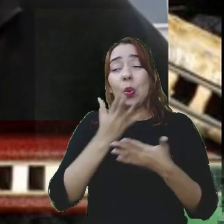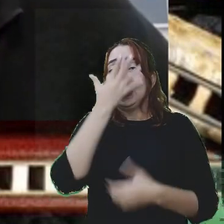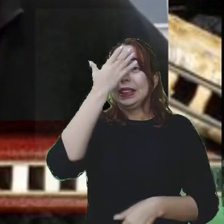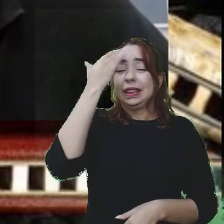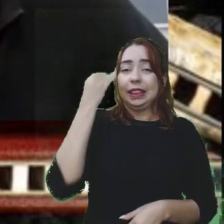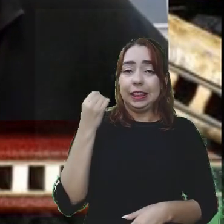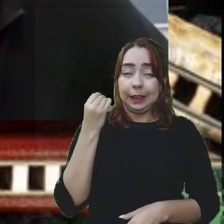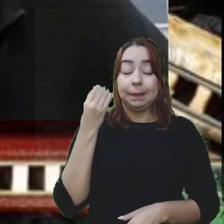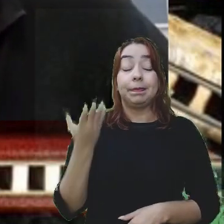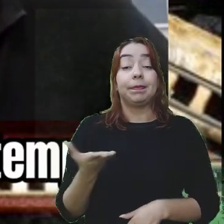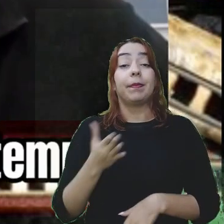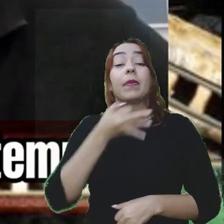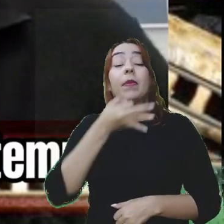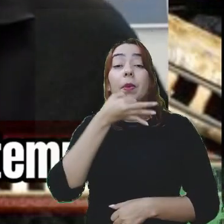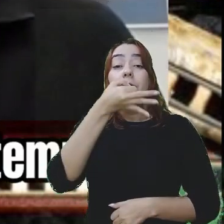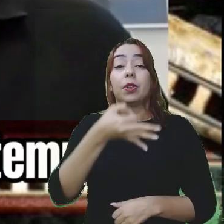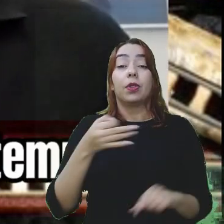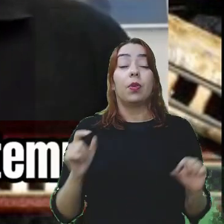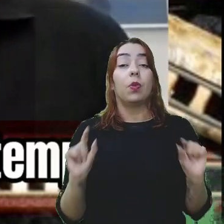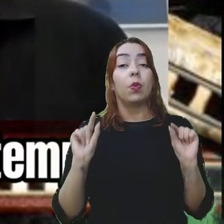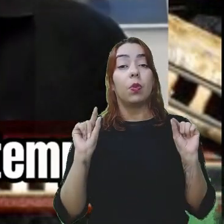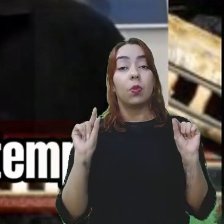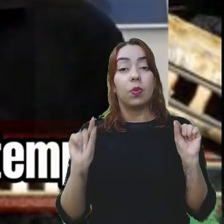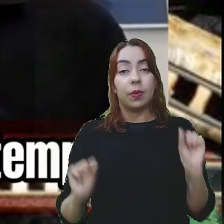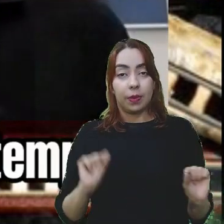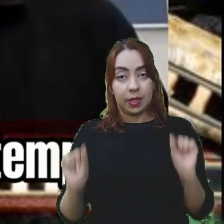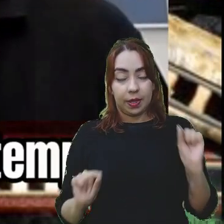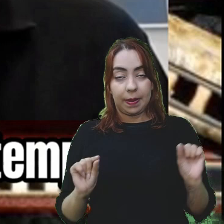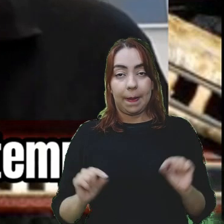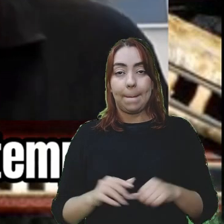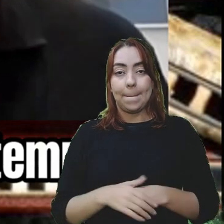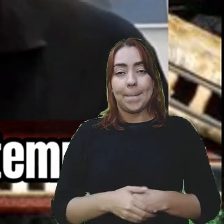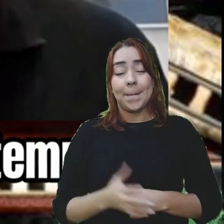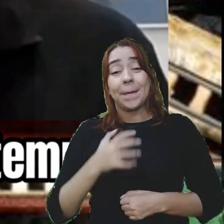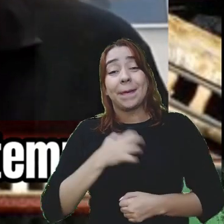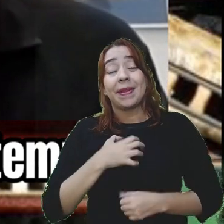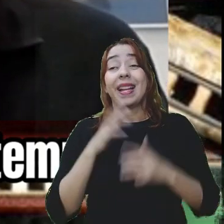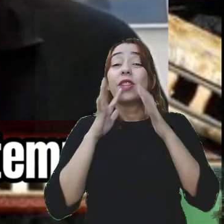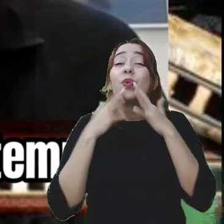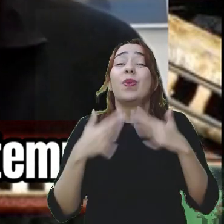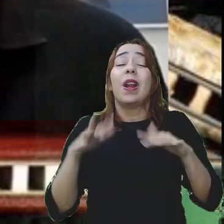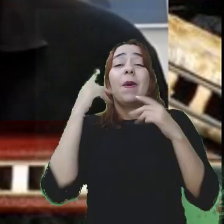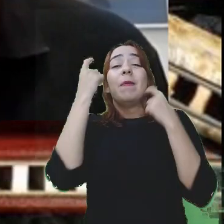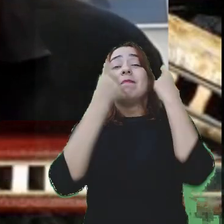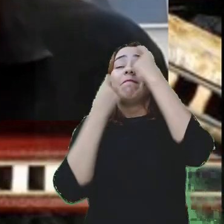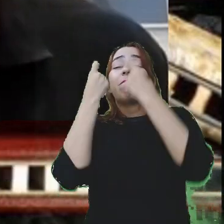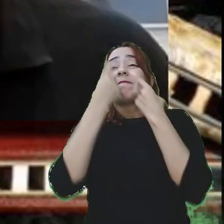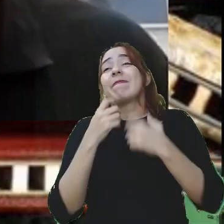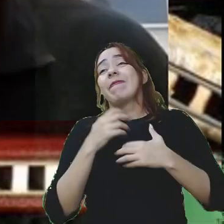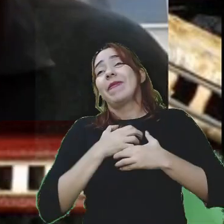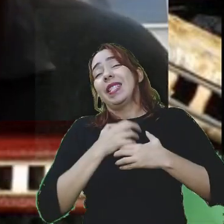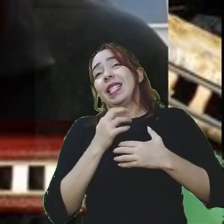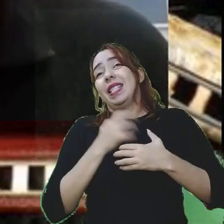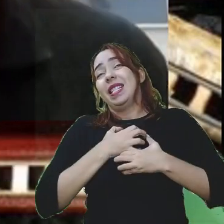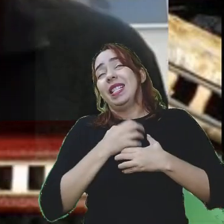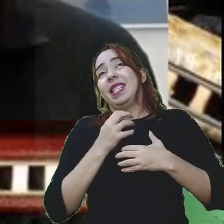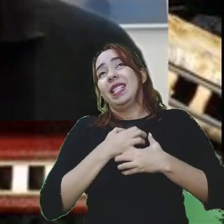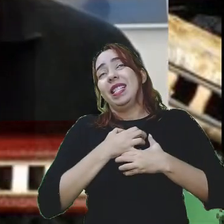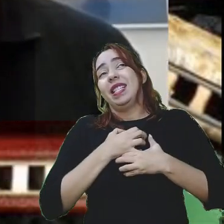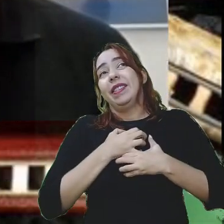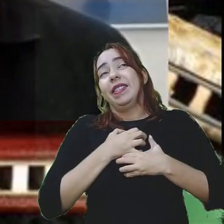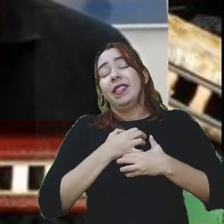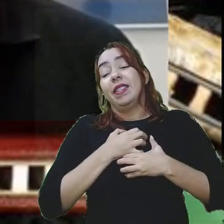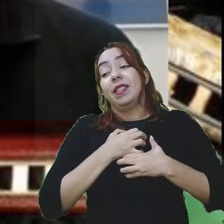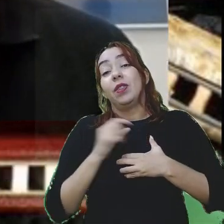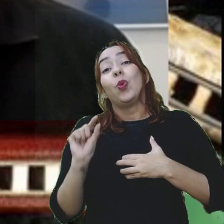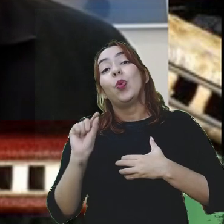Então, o que eu acho é o seguinte, eu sempre me preocupei, naturalmente, de ter. Pô, Rildo não posso deixar de falar.